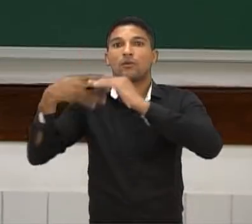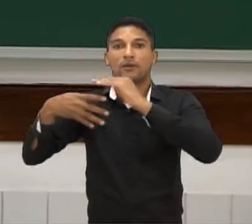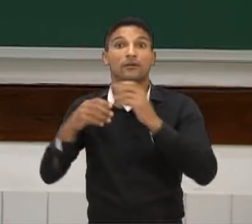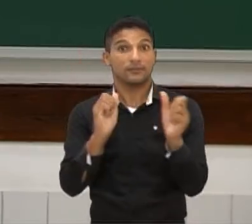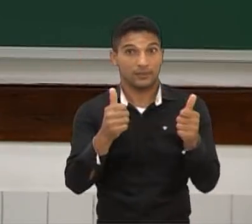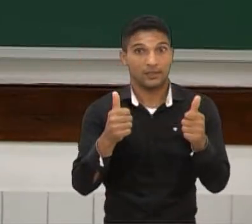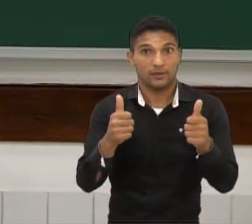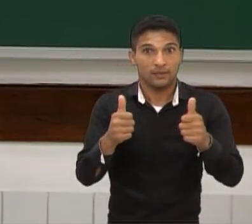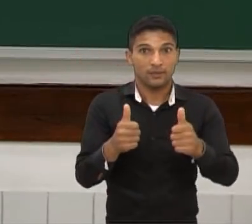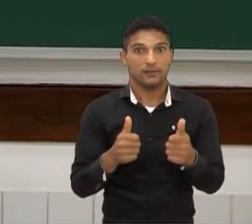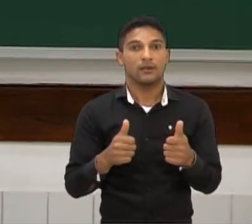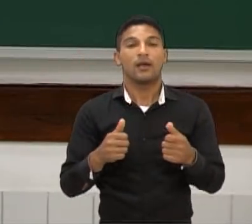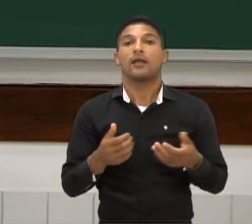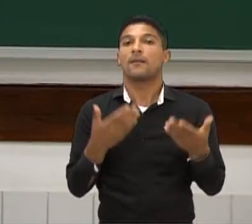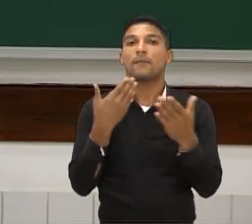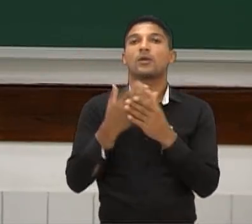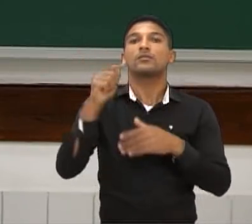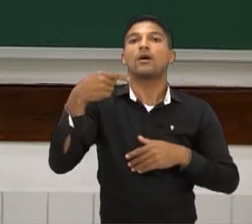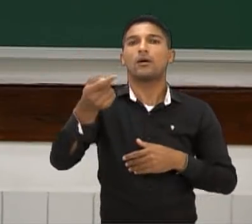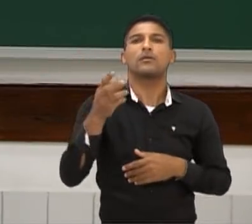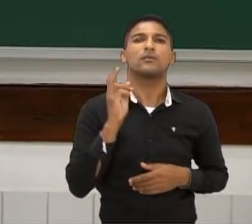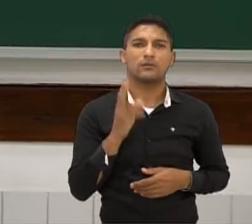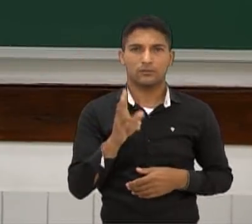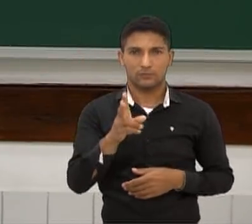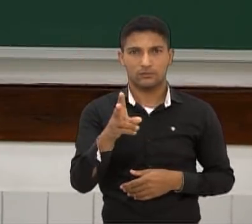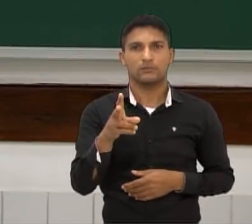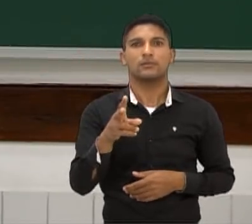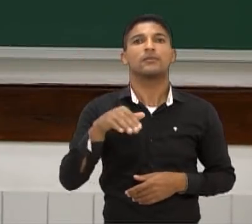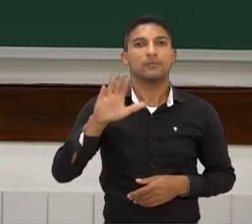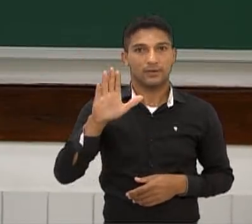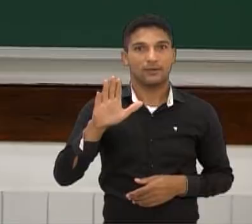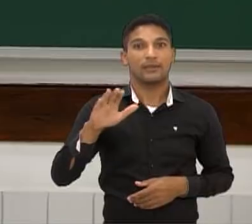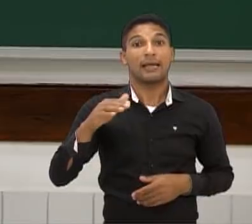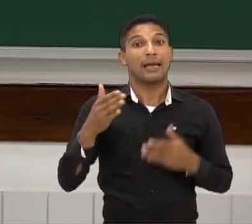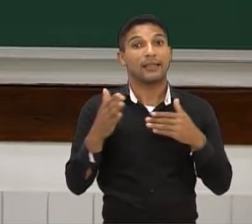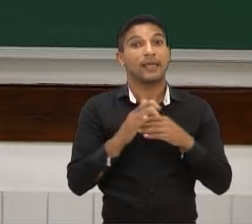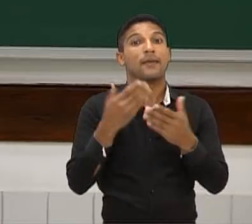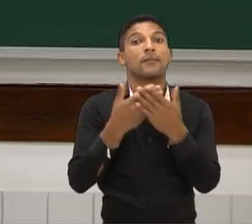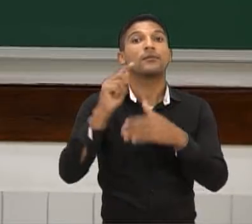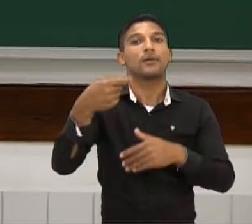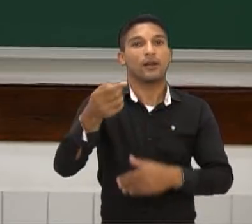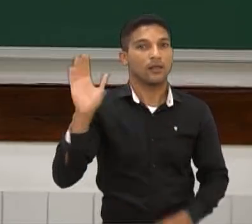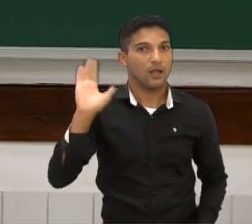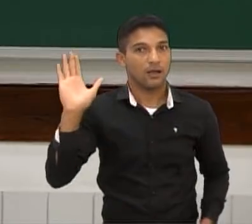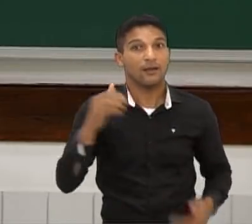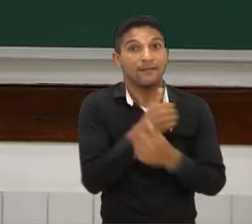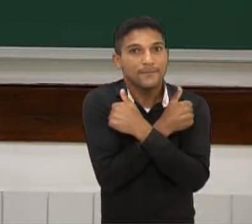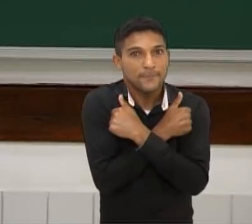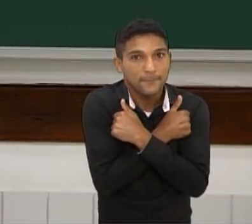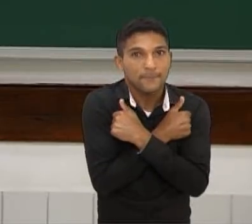bem? Então, na próxima aula, continuamos dando mais um pouquinho. Até a próxima, fiquem bem, um forte abraço!